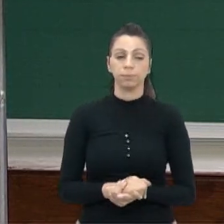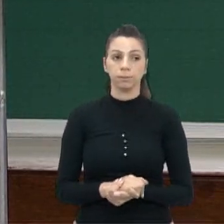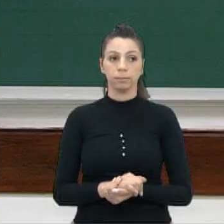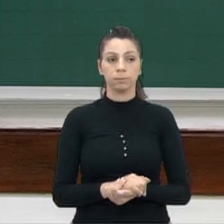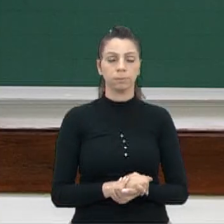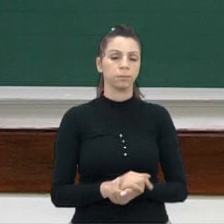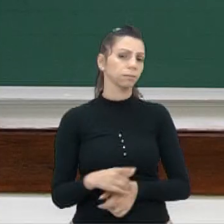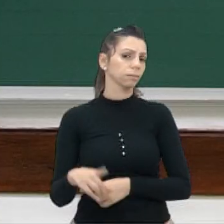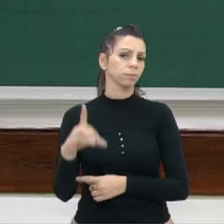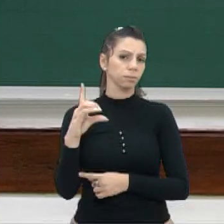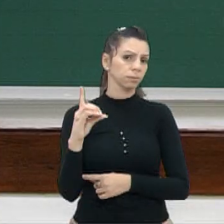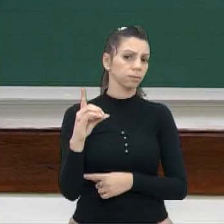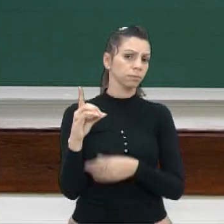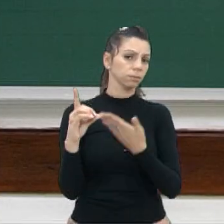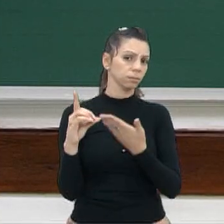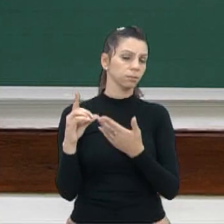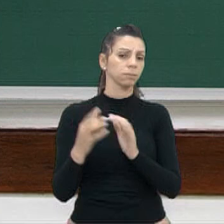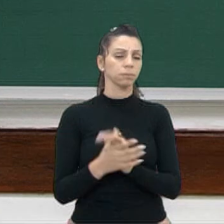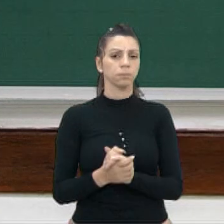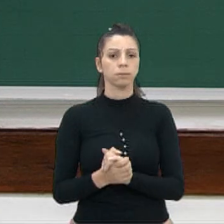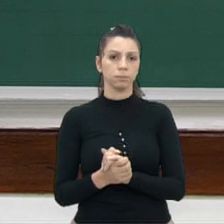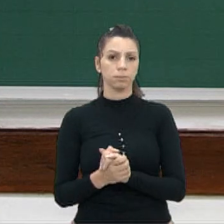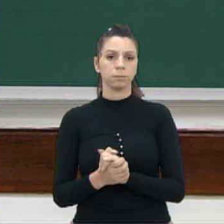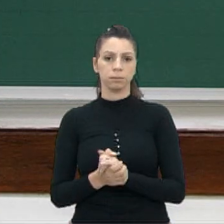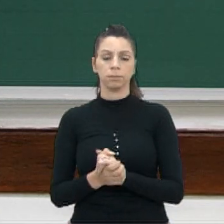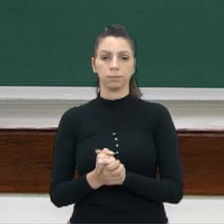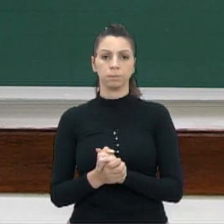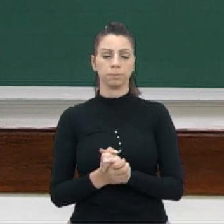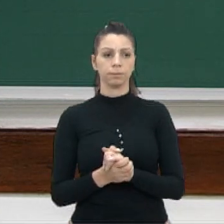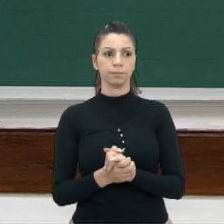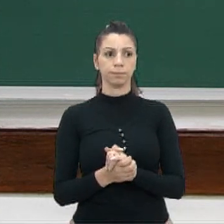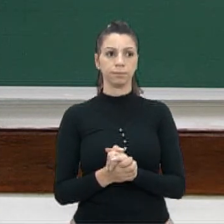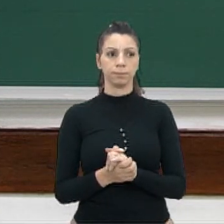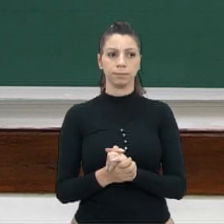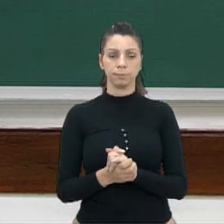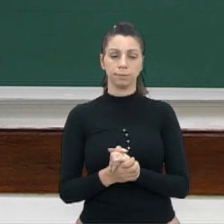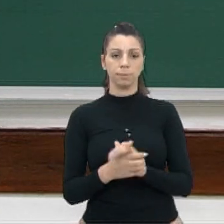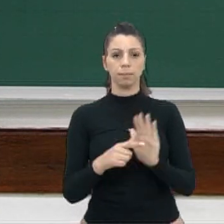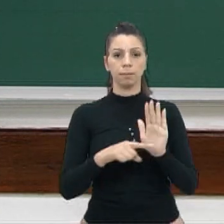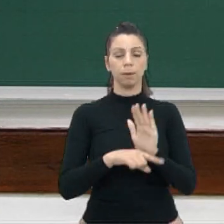E a letra D? Na letra D, fica assim.